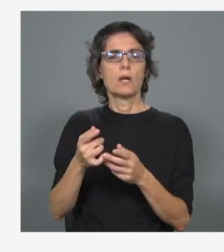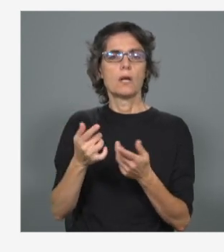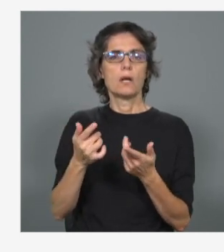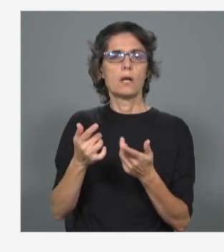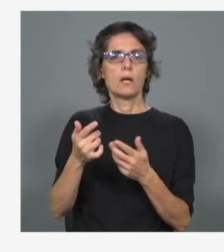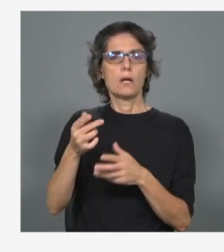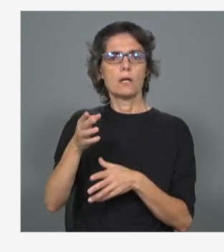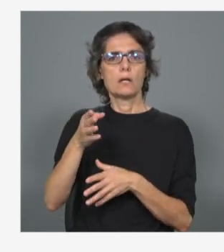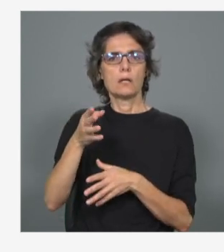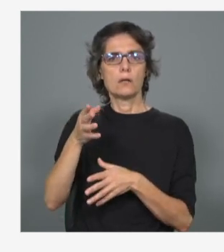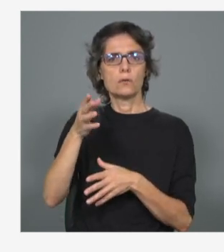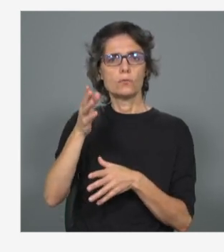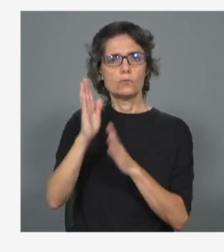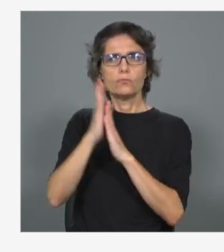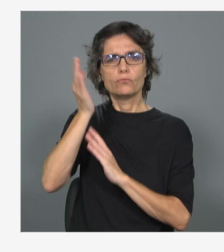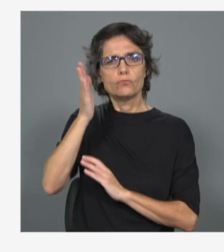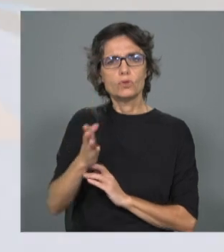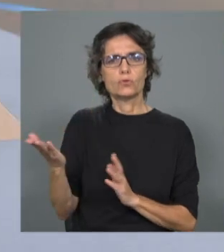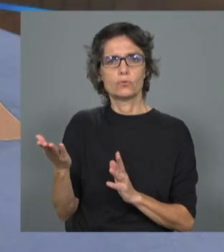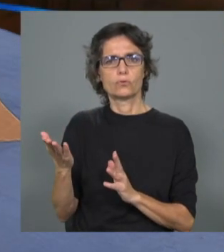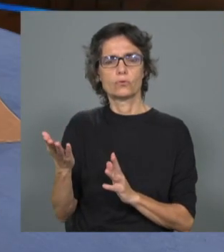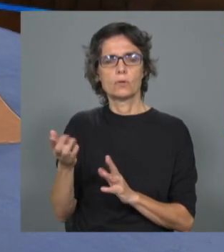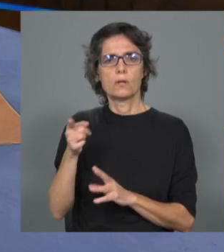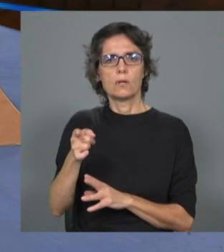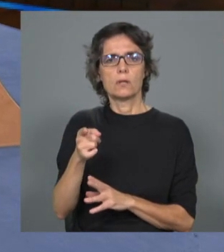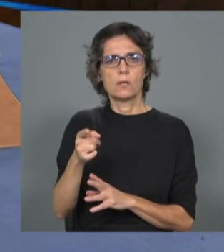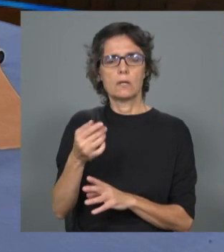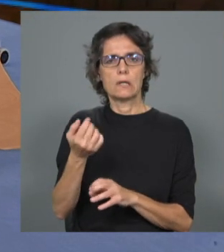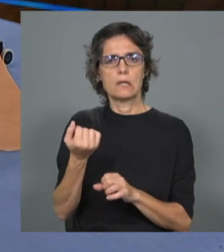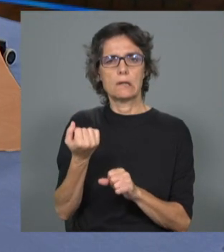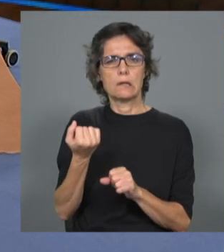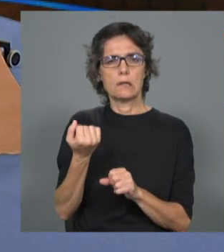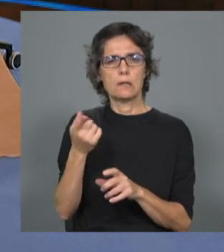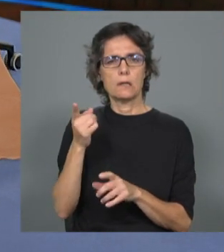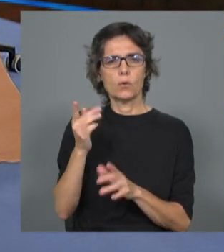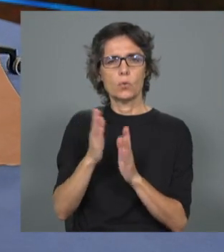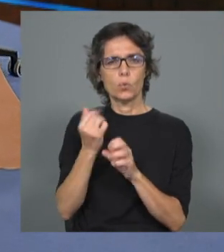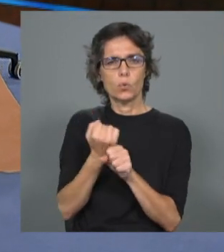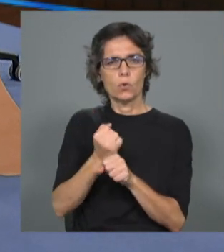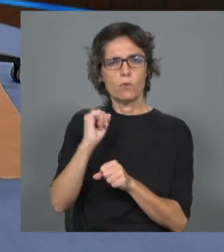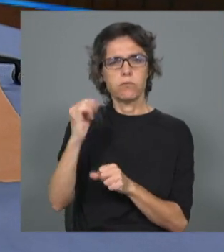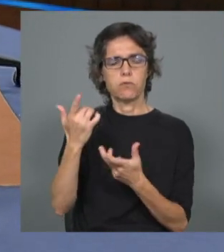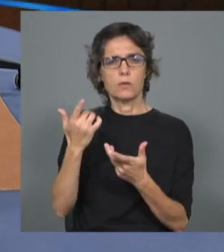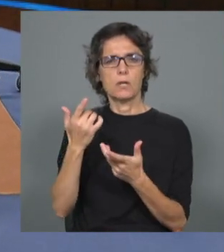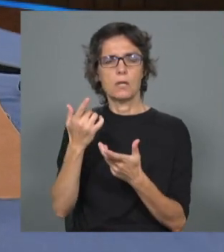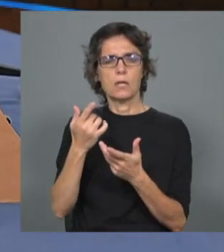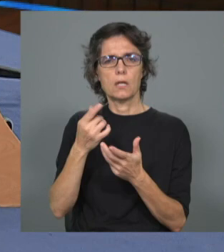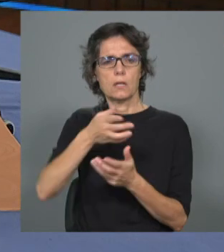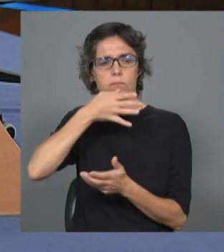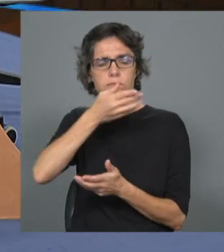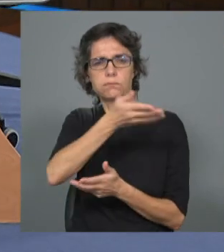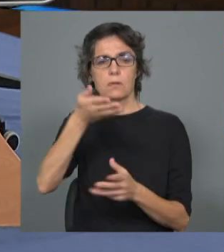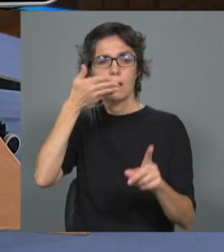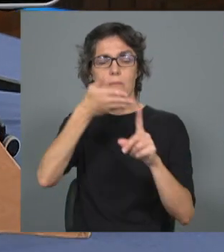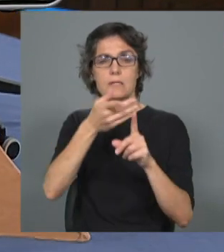interesses, e trabalhar como... Na missão é ter sempre à flor da pele esta